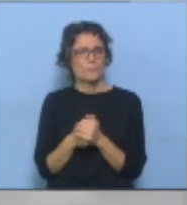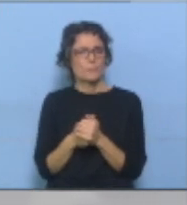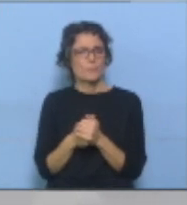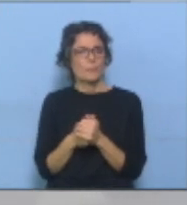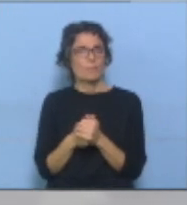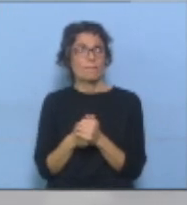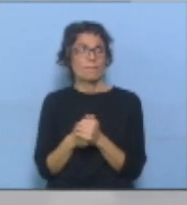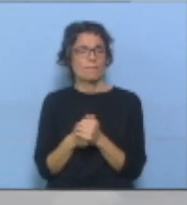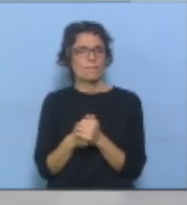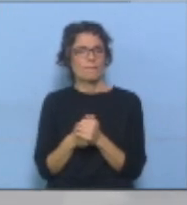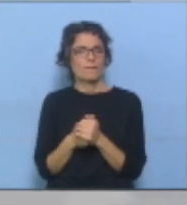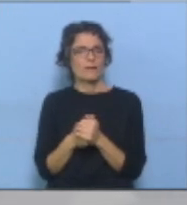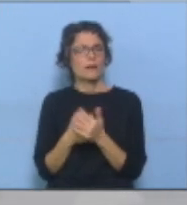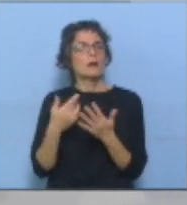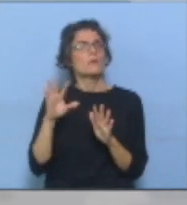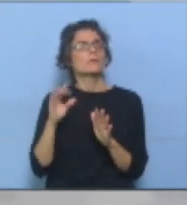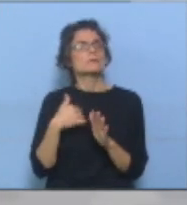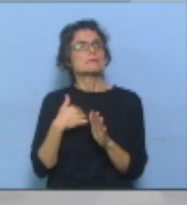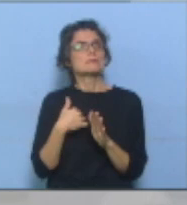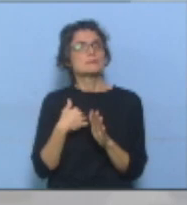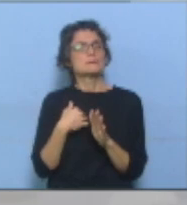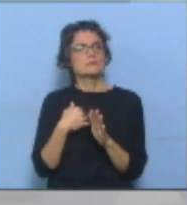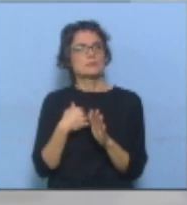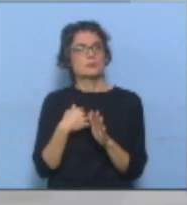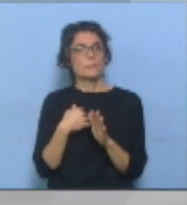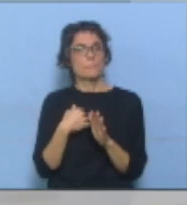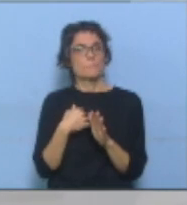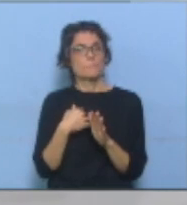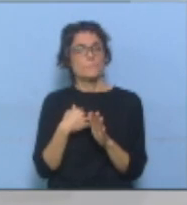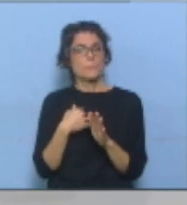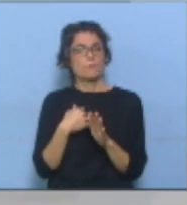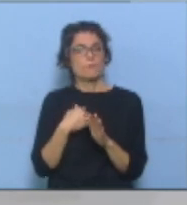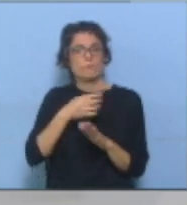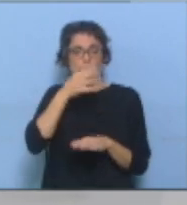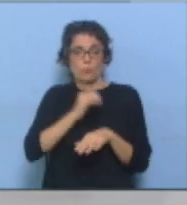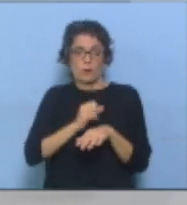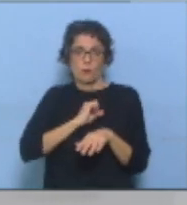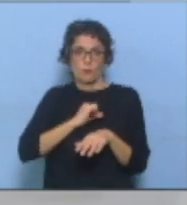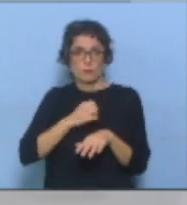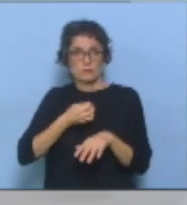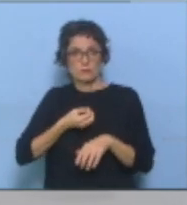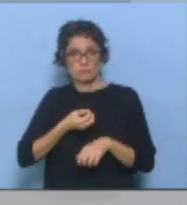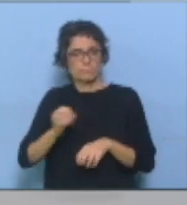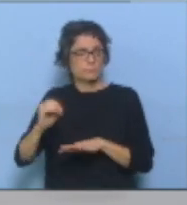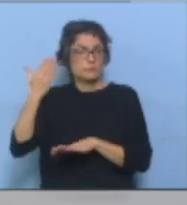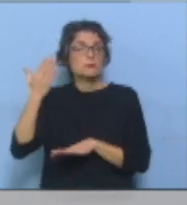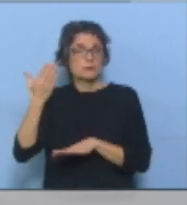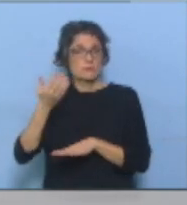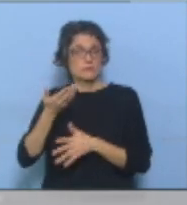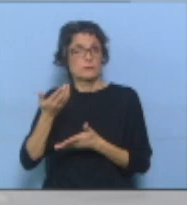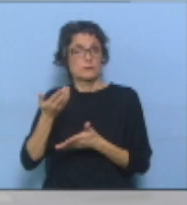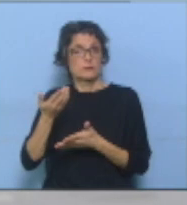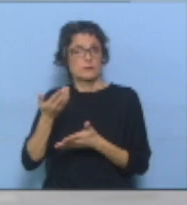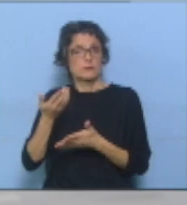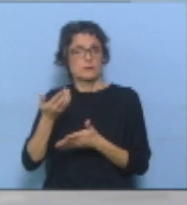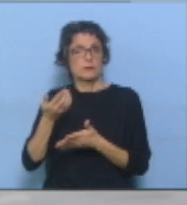Quando eu me confessei pela primeira vez, confessei-me com o padre Tolentino, e ele disse, eu